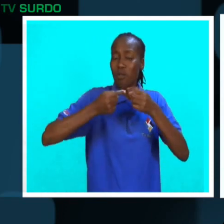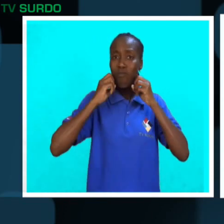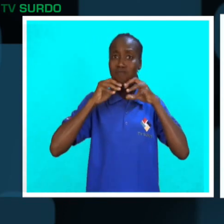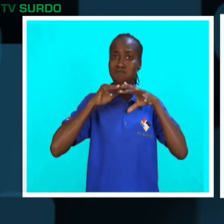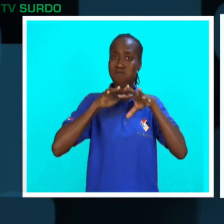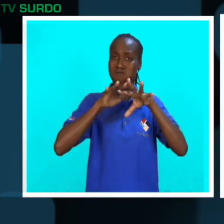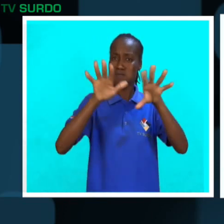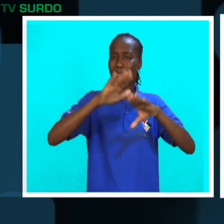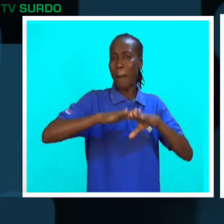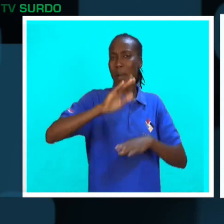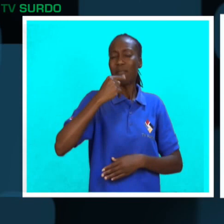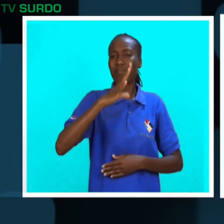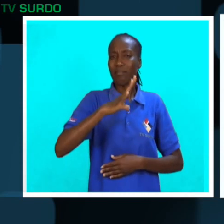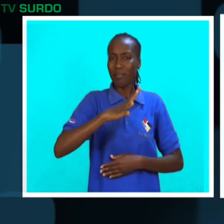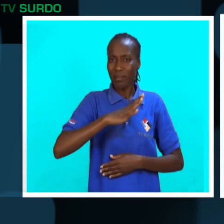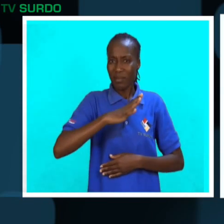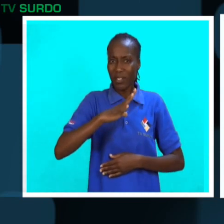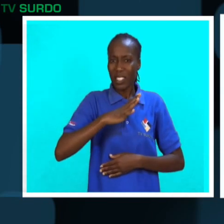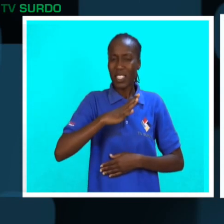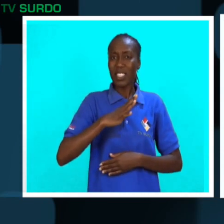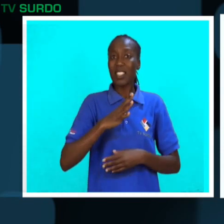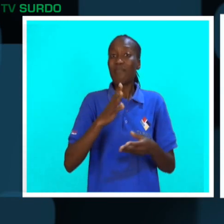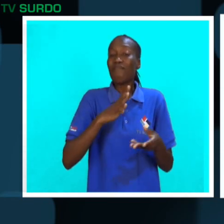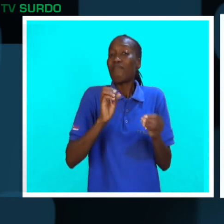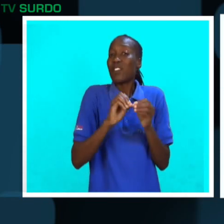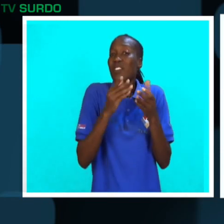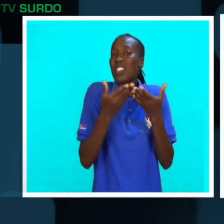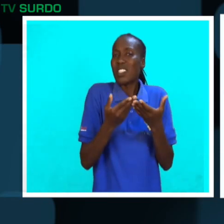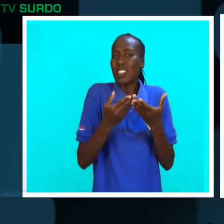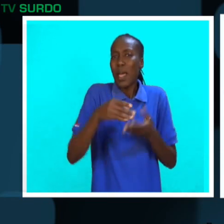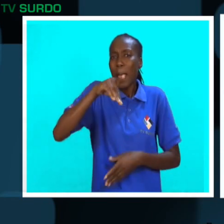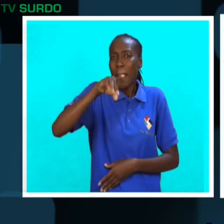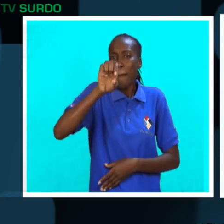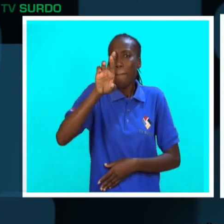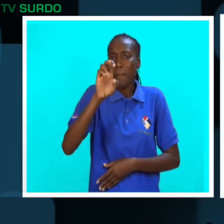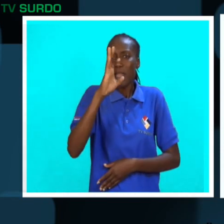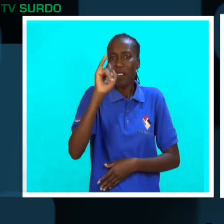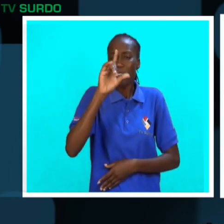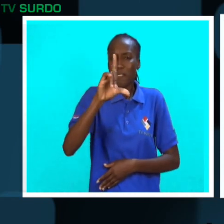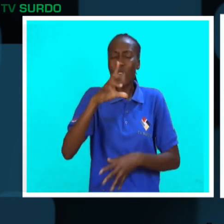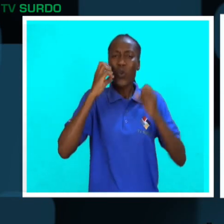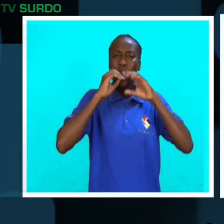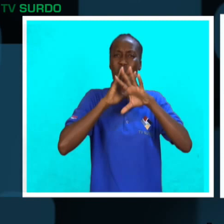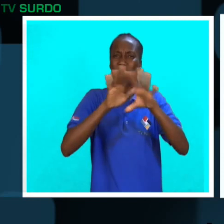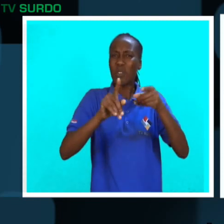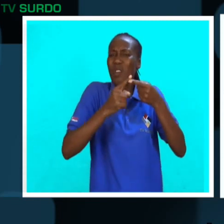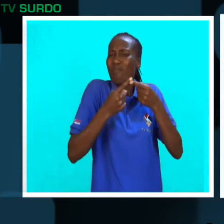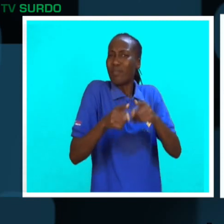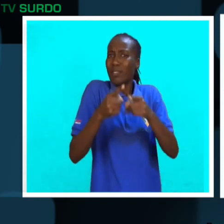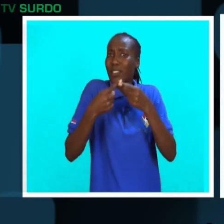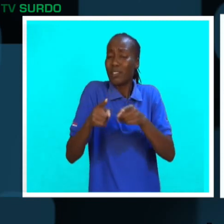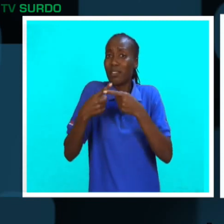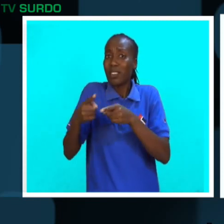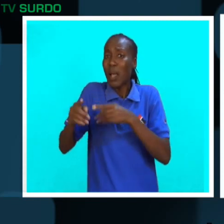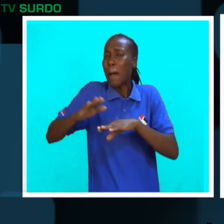Moçambique. de maior dimensão, de maior cobertura e tem um perfil de informação